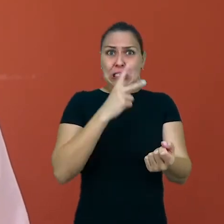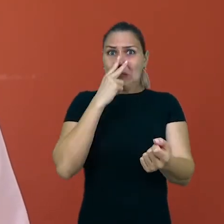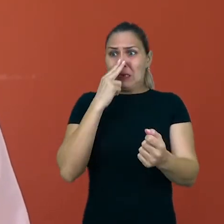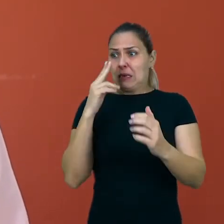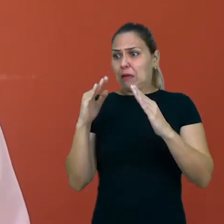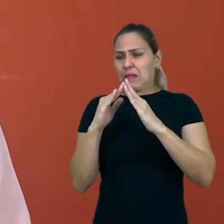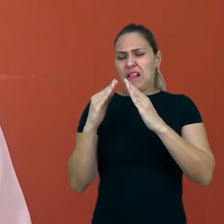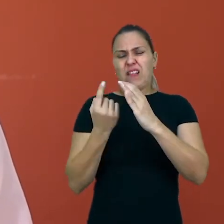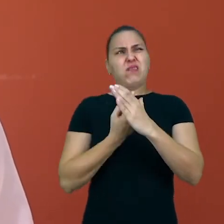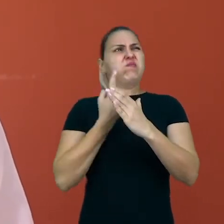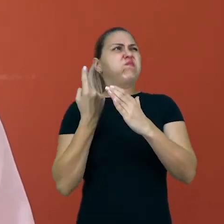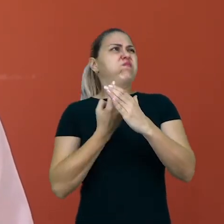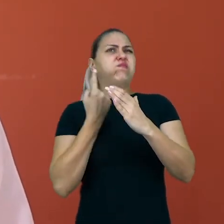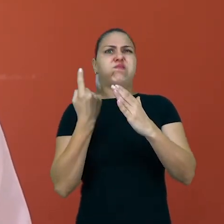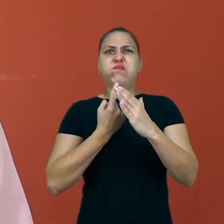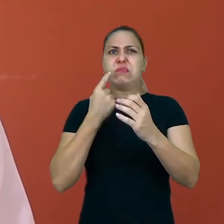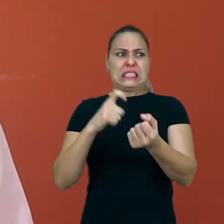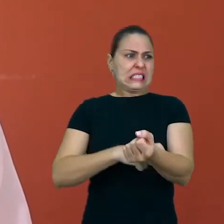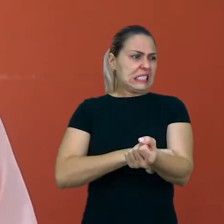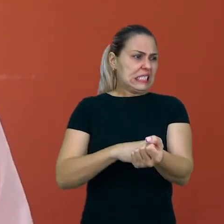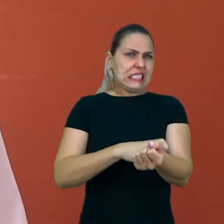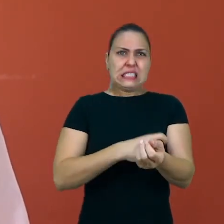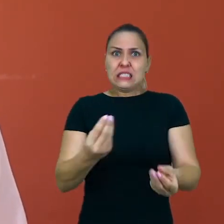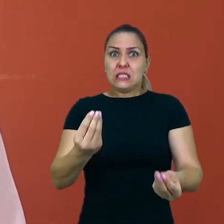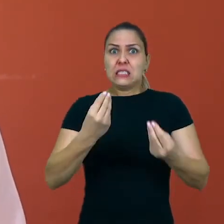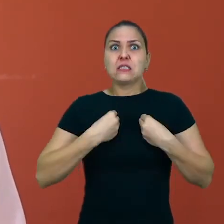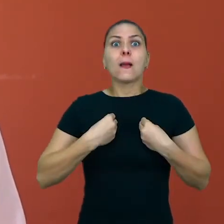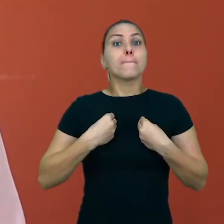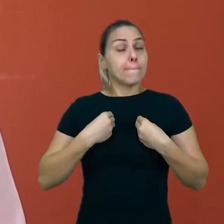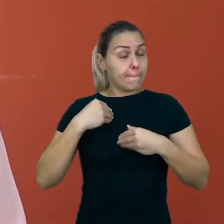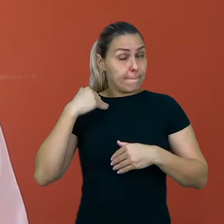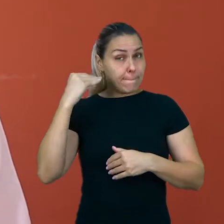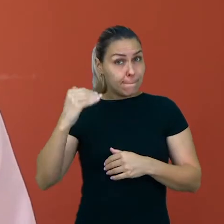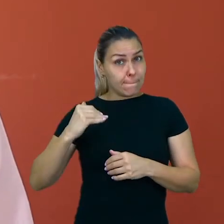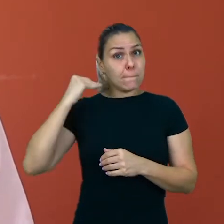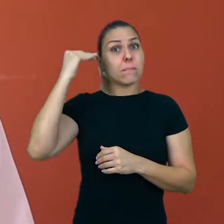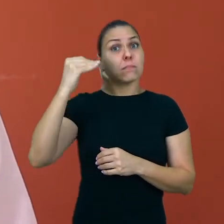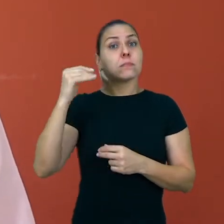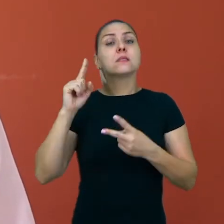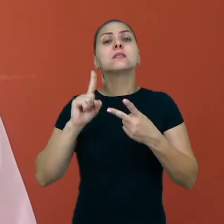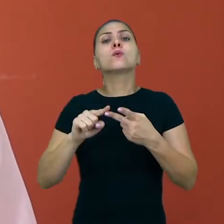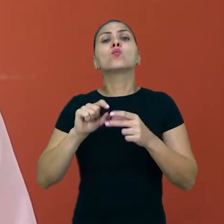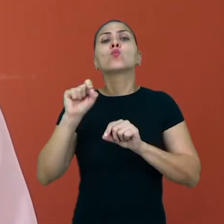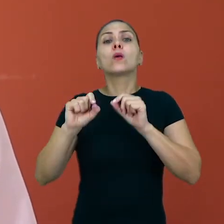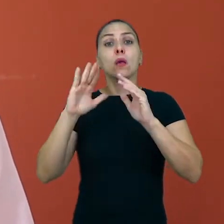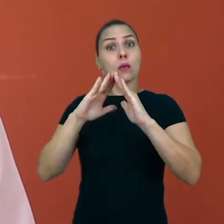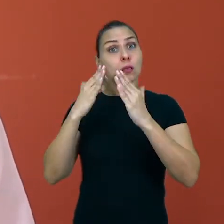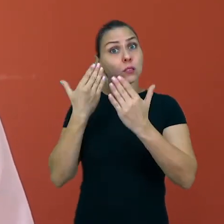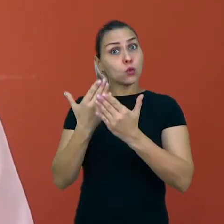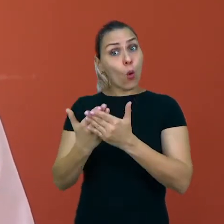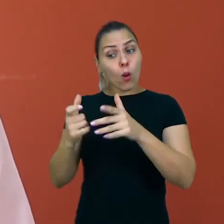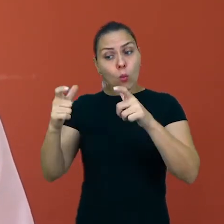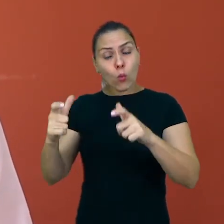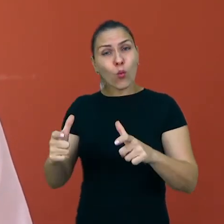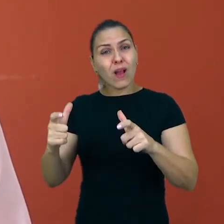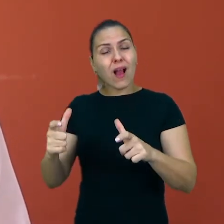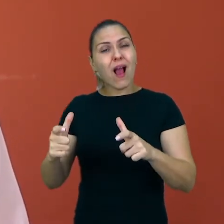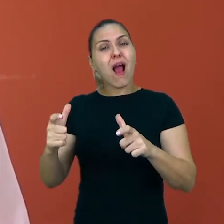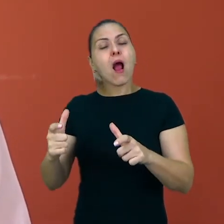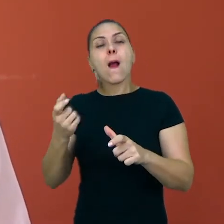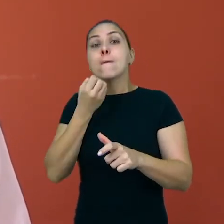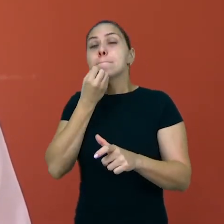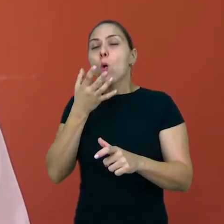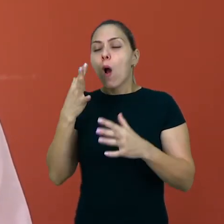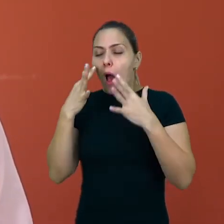das privações, das limitações que o momento oferece. Segundo, porque as escolas, que são um